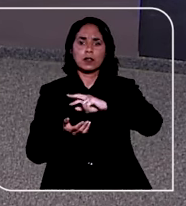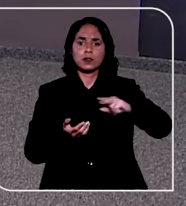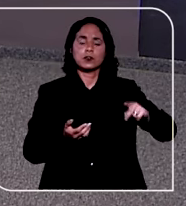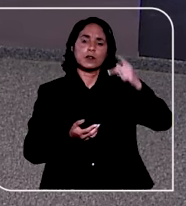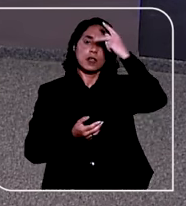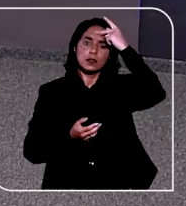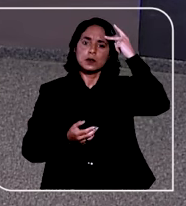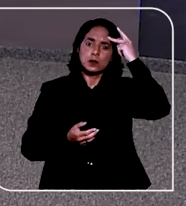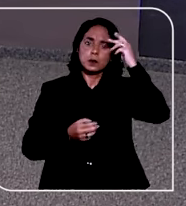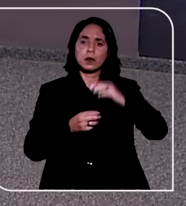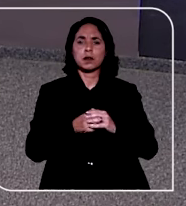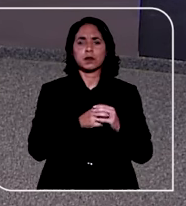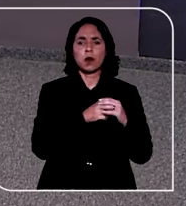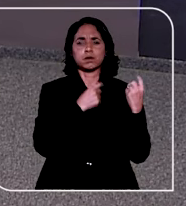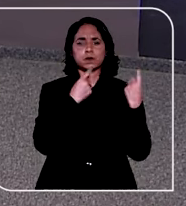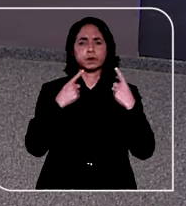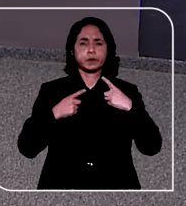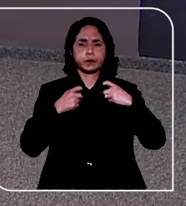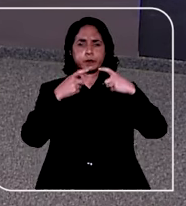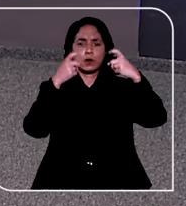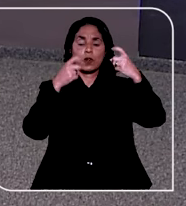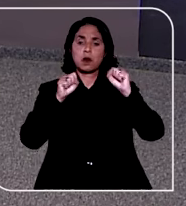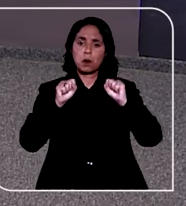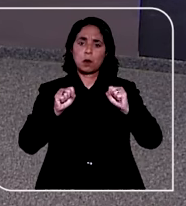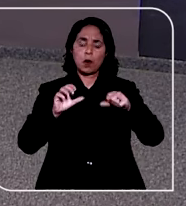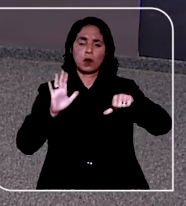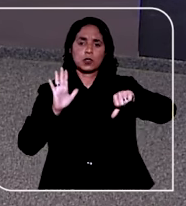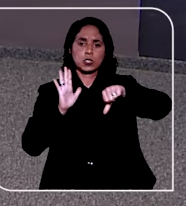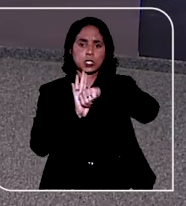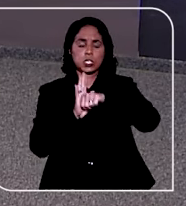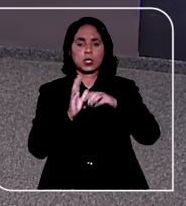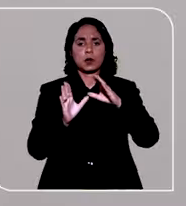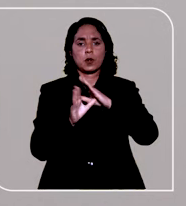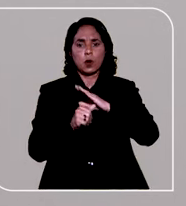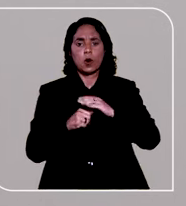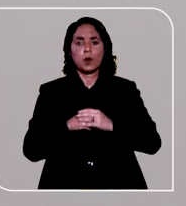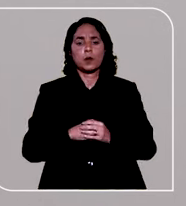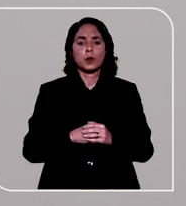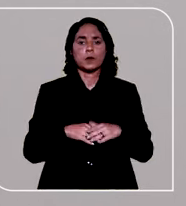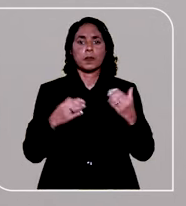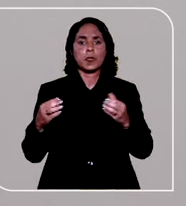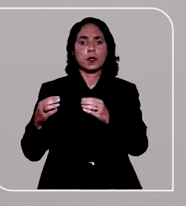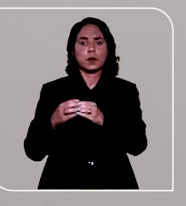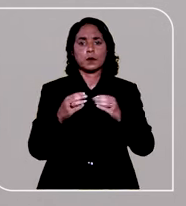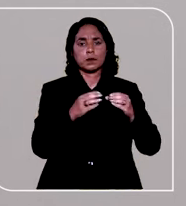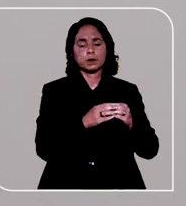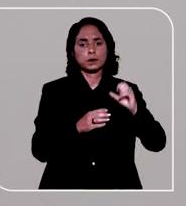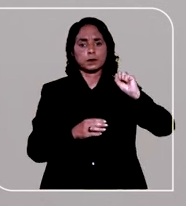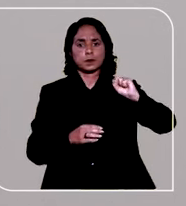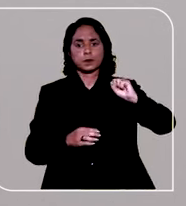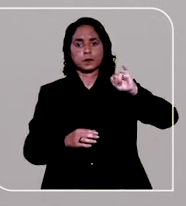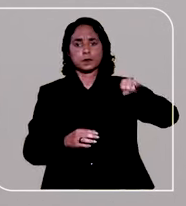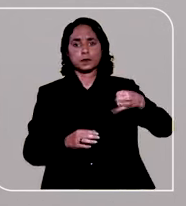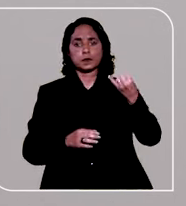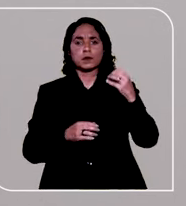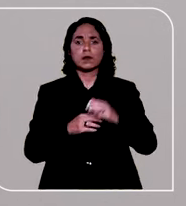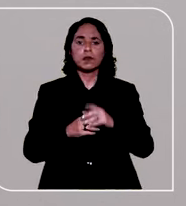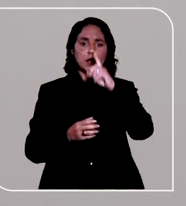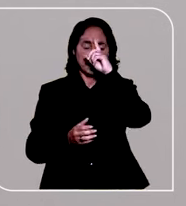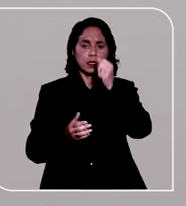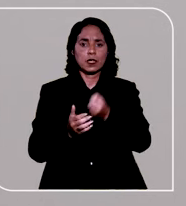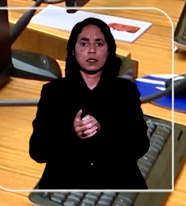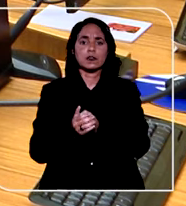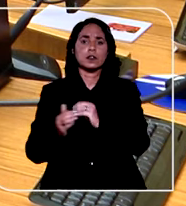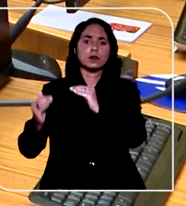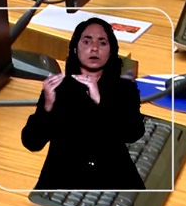pessoas pode caracterizar crime de roubo Luana Carvalho a terceira sessão do J decidiu por maioria de